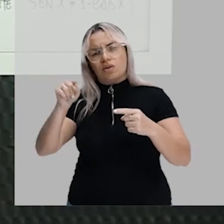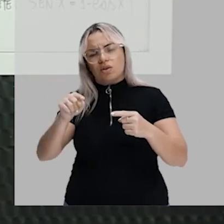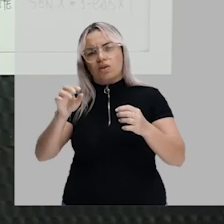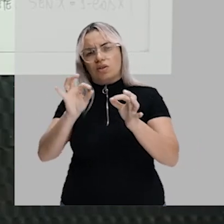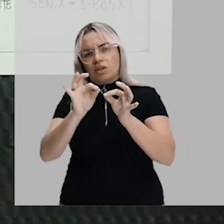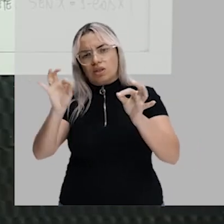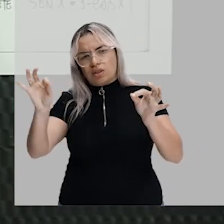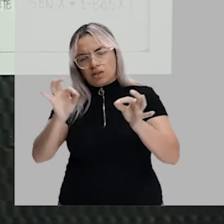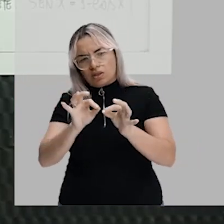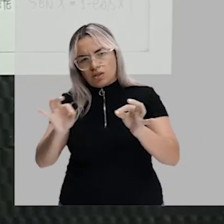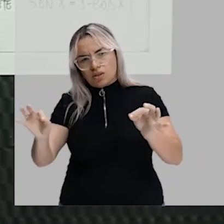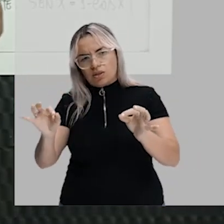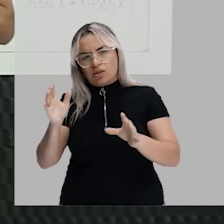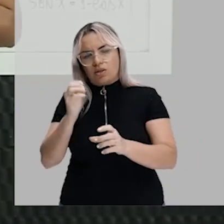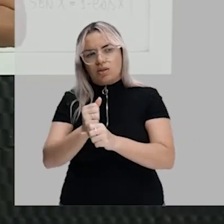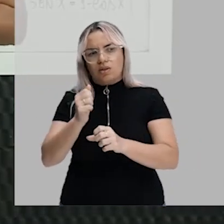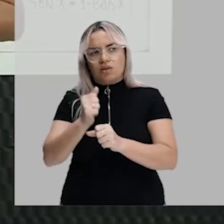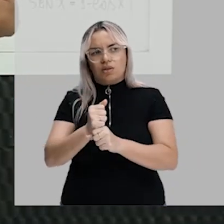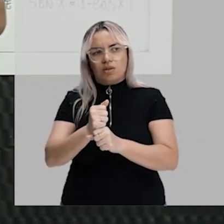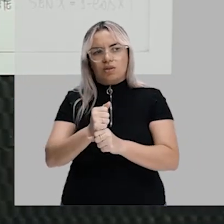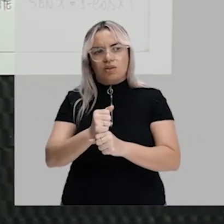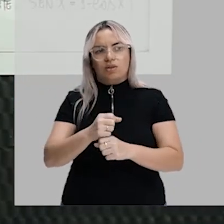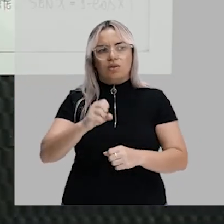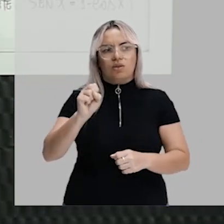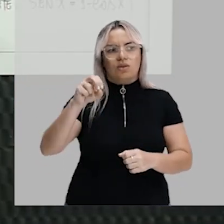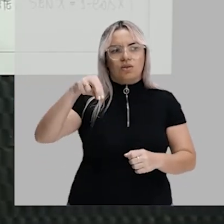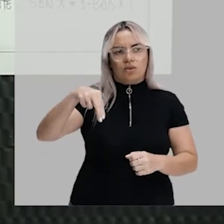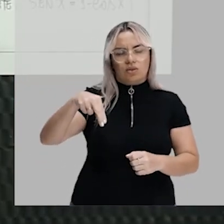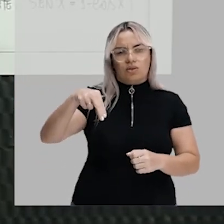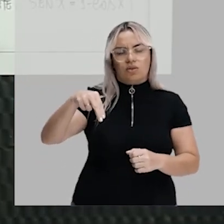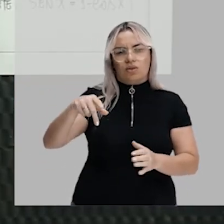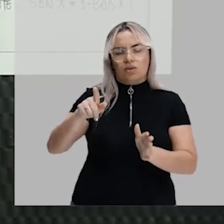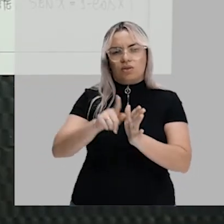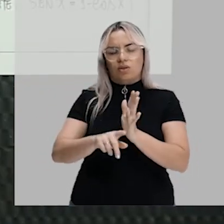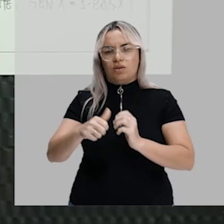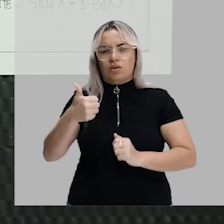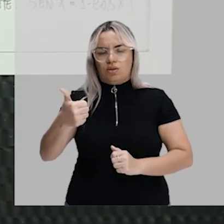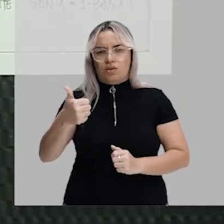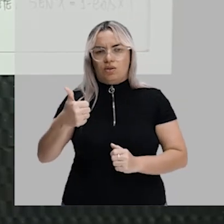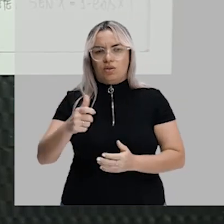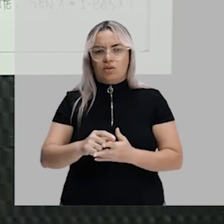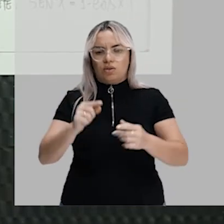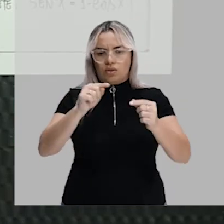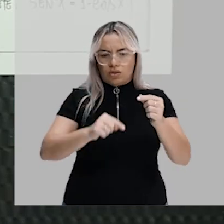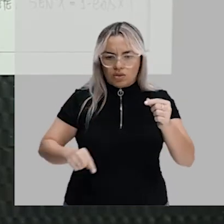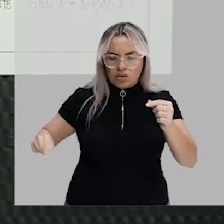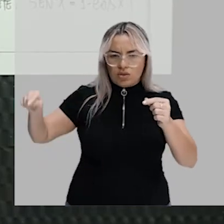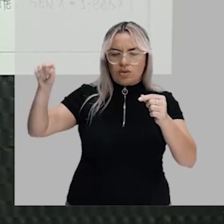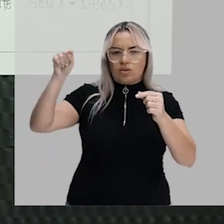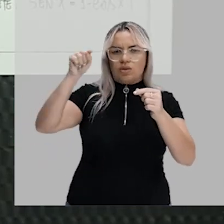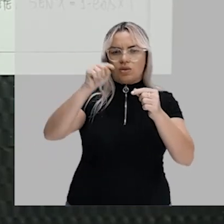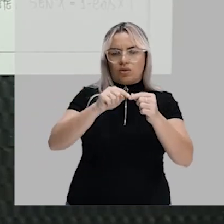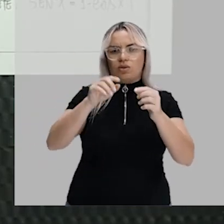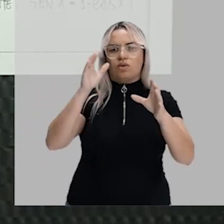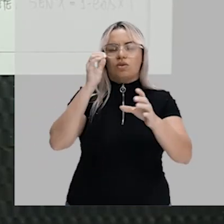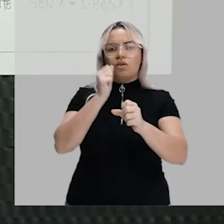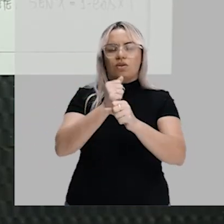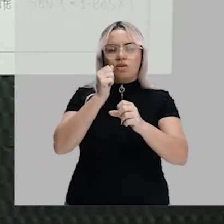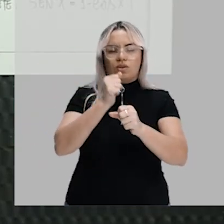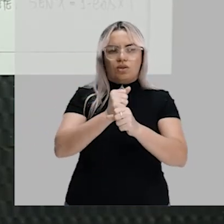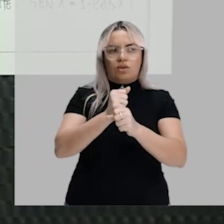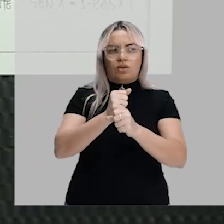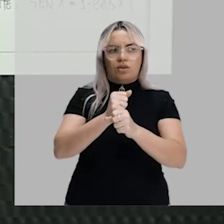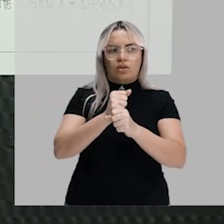-1 se você nota lá no cículo trigonométrico é o 3 pi so dois né aquele cara que tá bem aqui ó